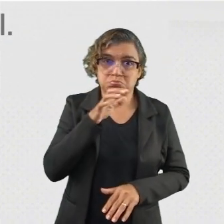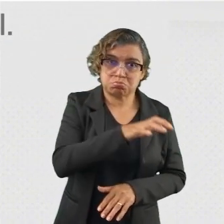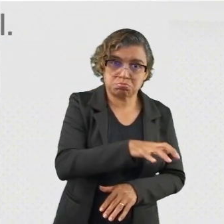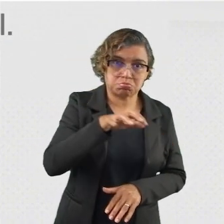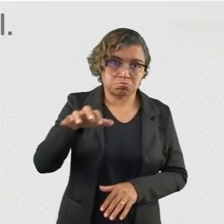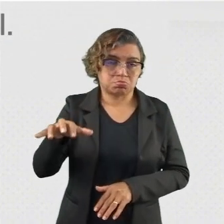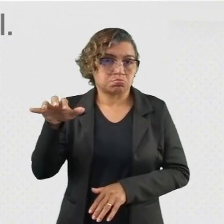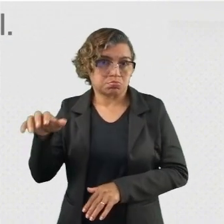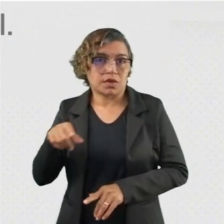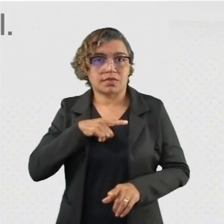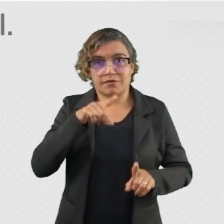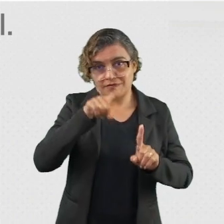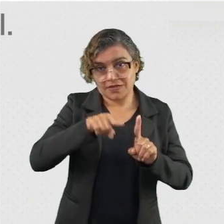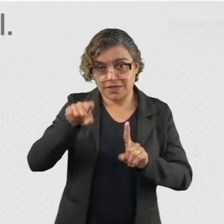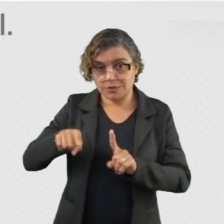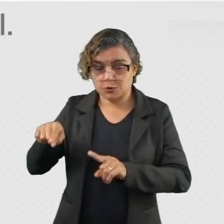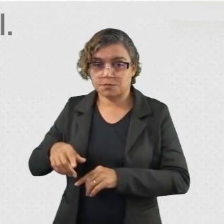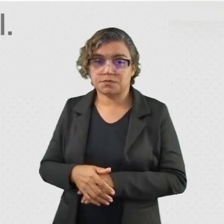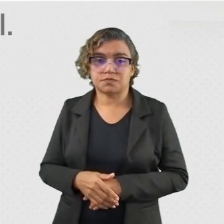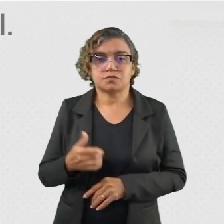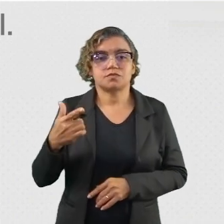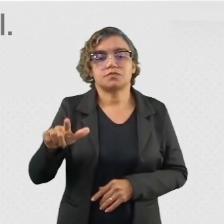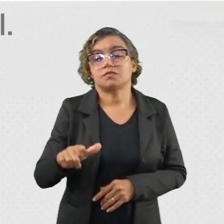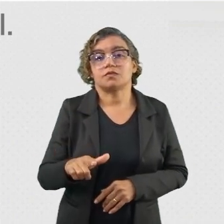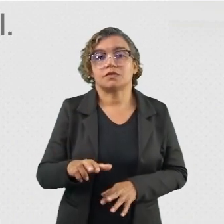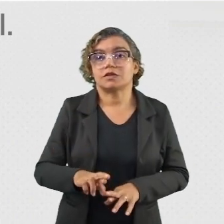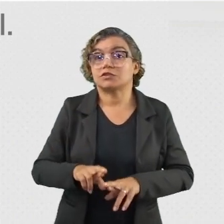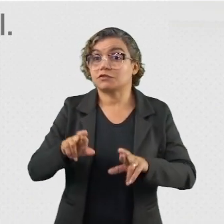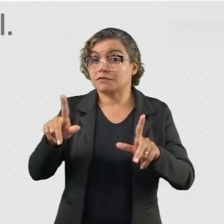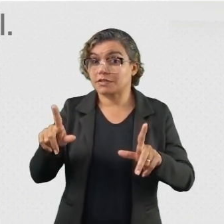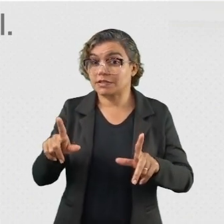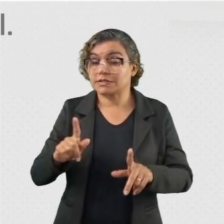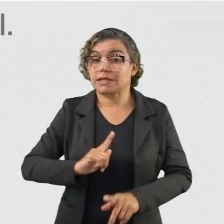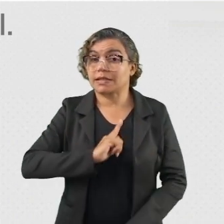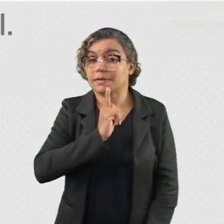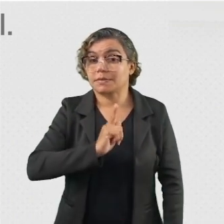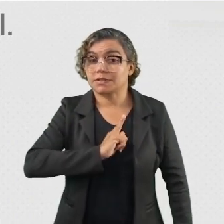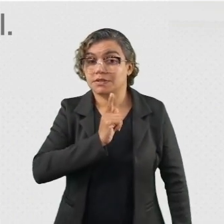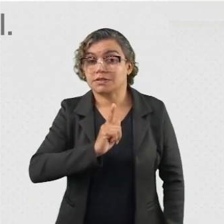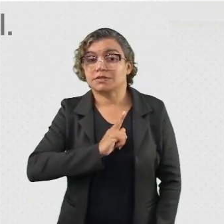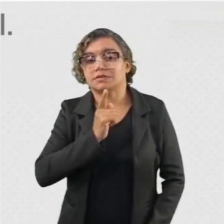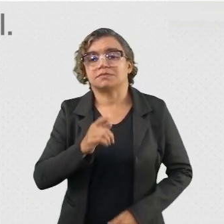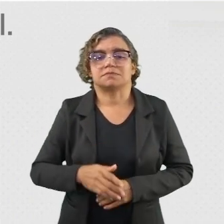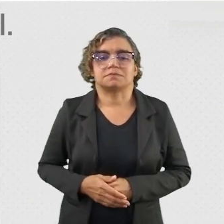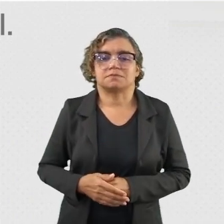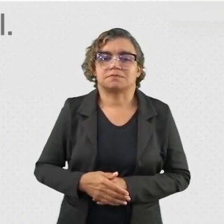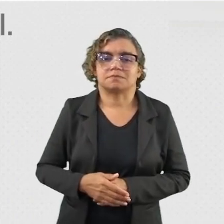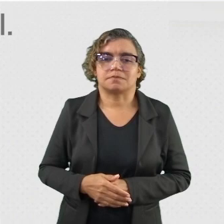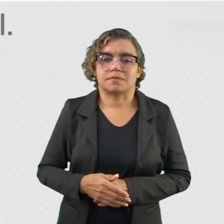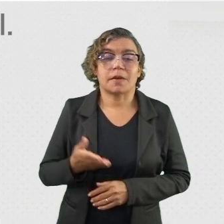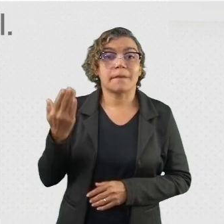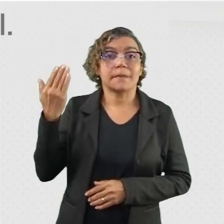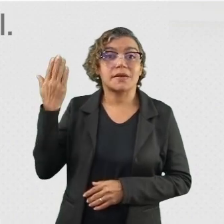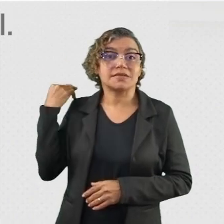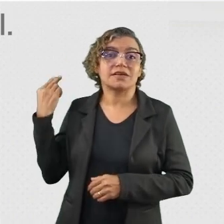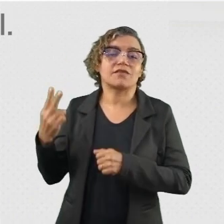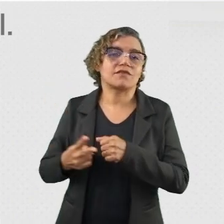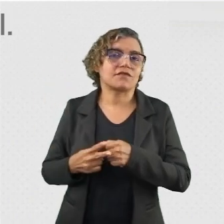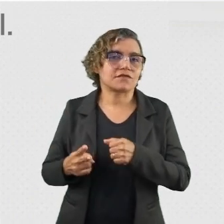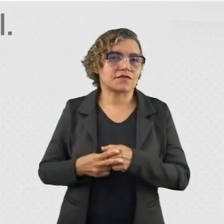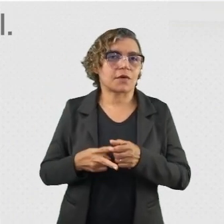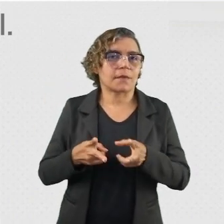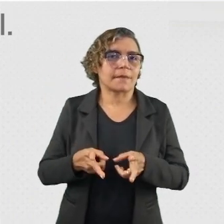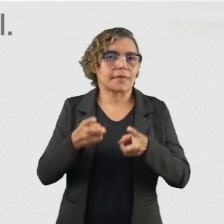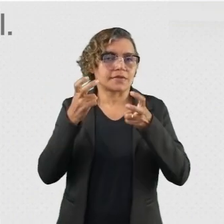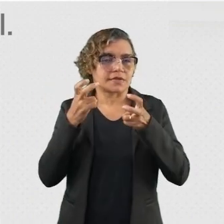refletindo essas variações. Outra diferença gramatical, passado de verbos. Observa que